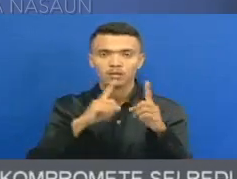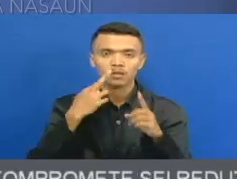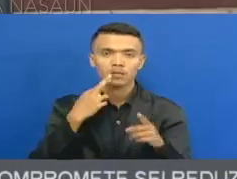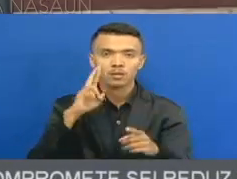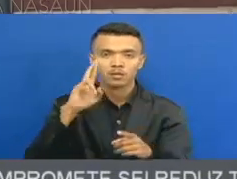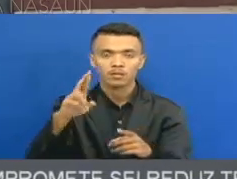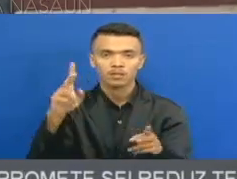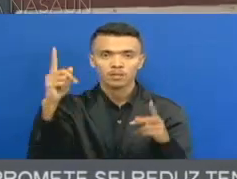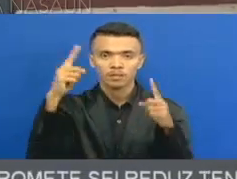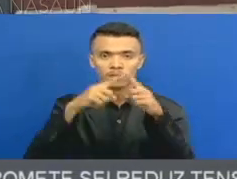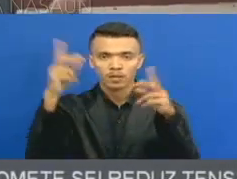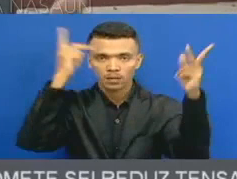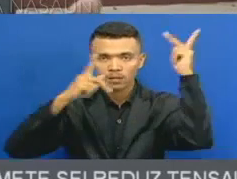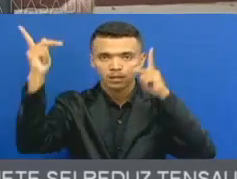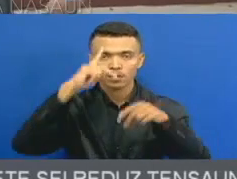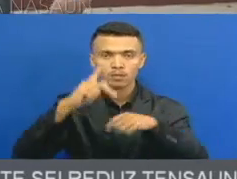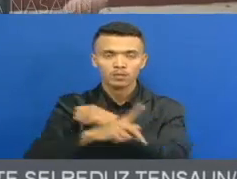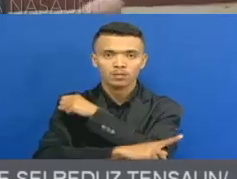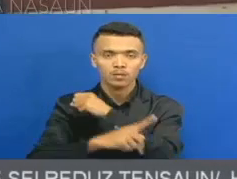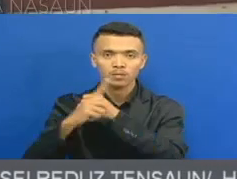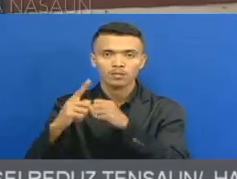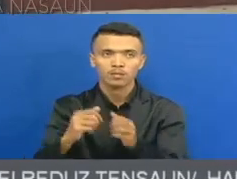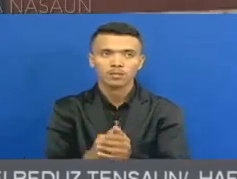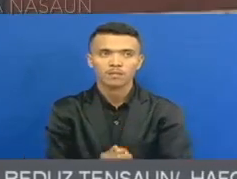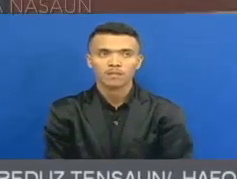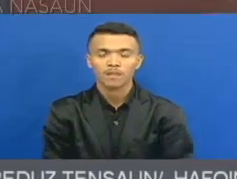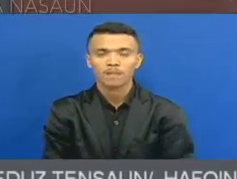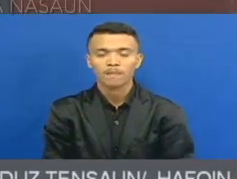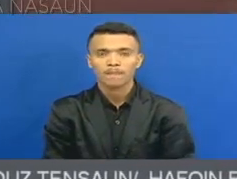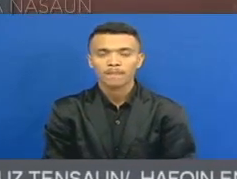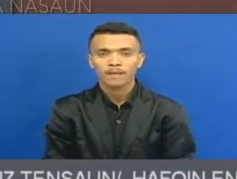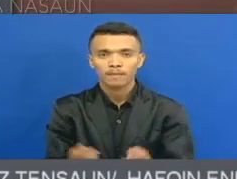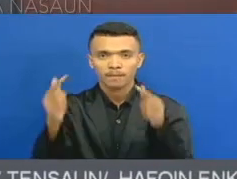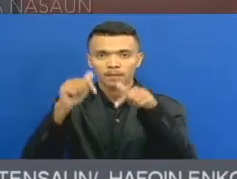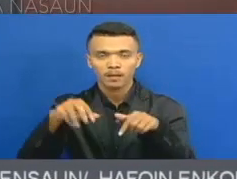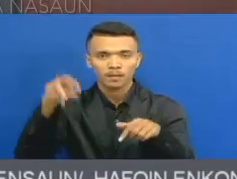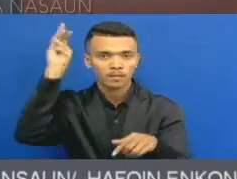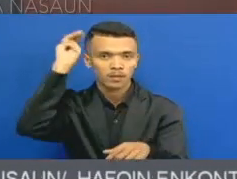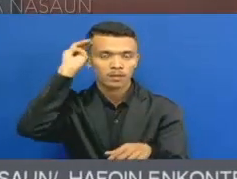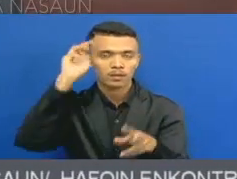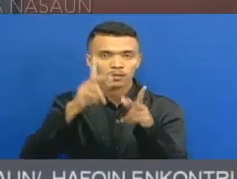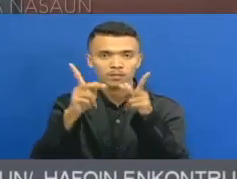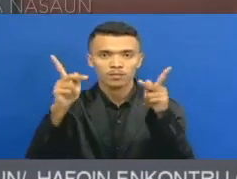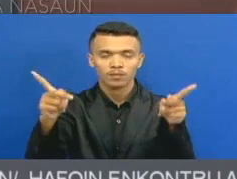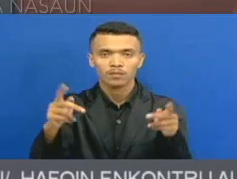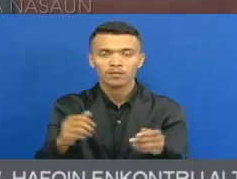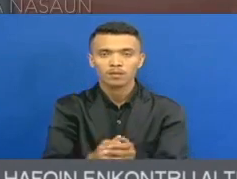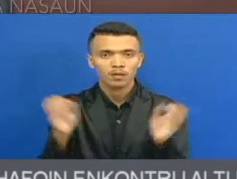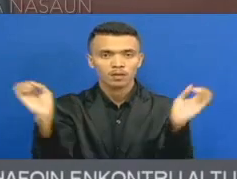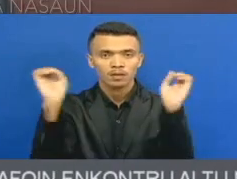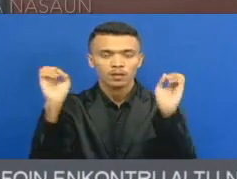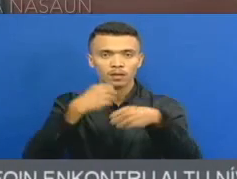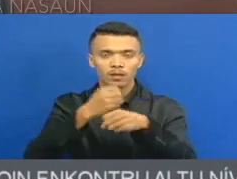corrupção. Satane mais auxiliário para o Ministério Público, se level halo e